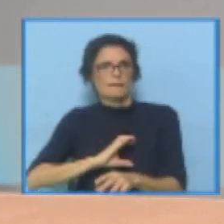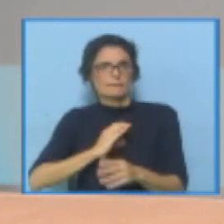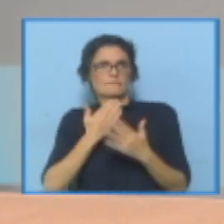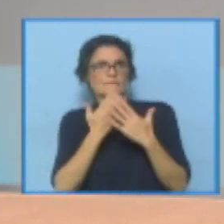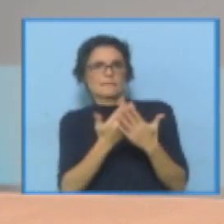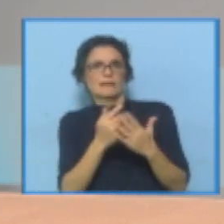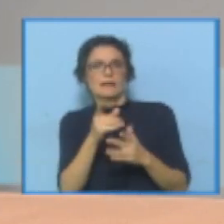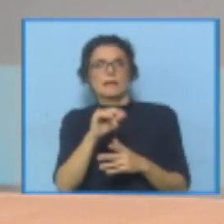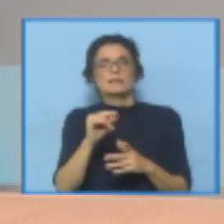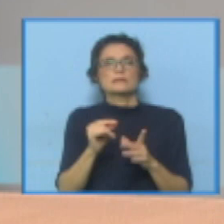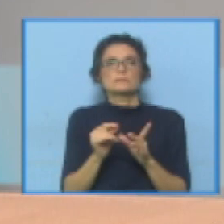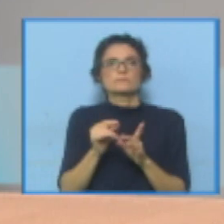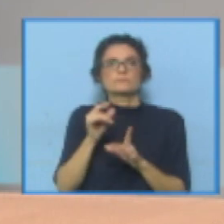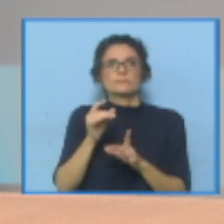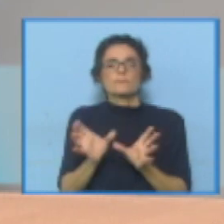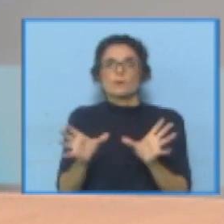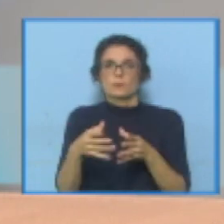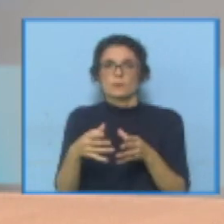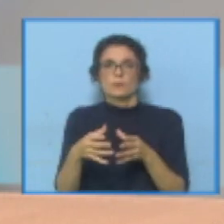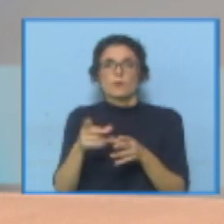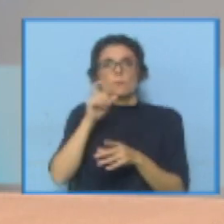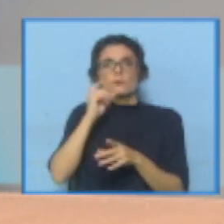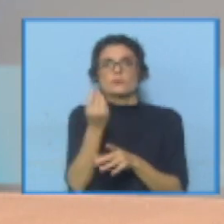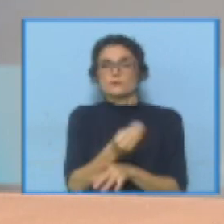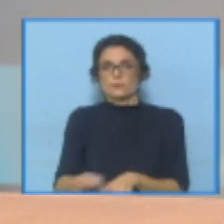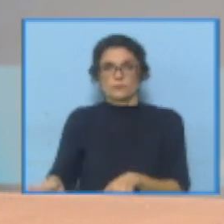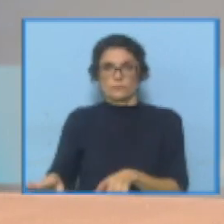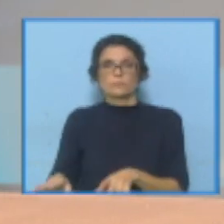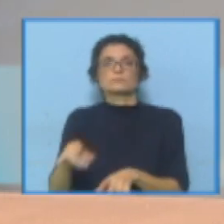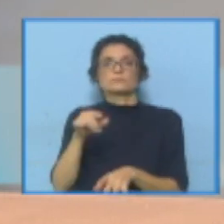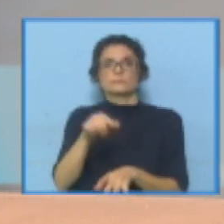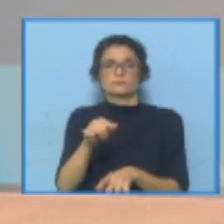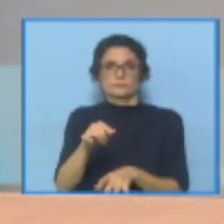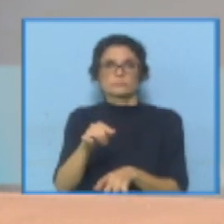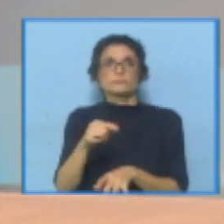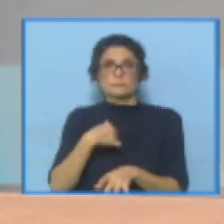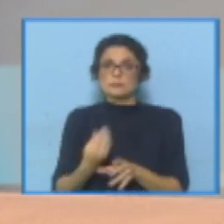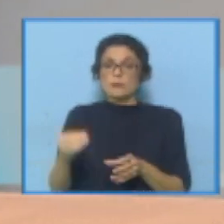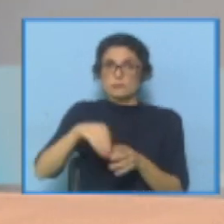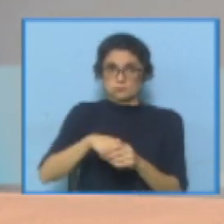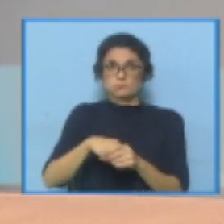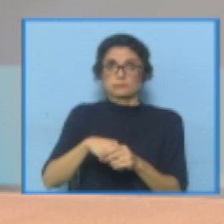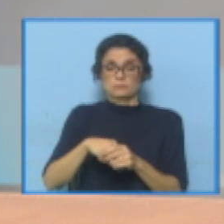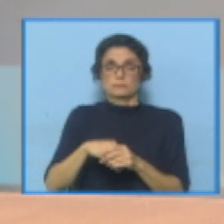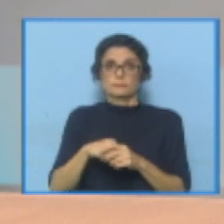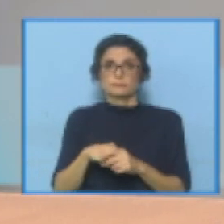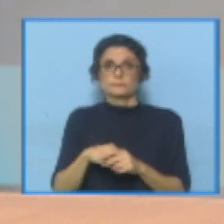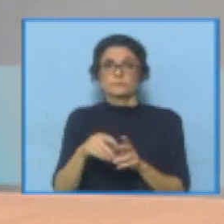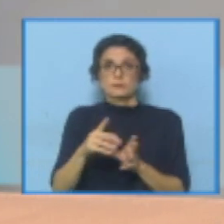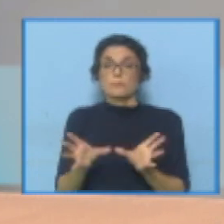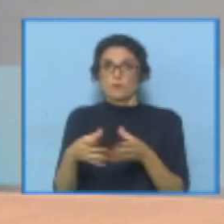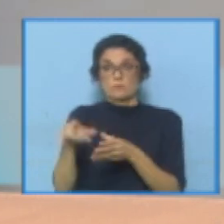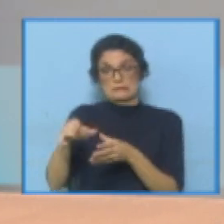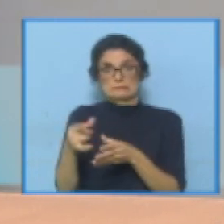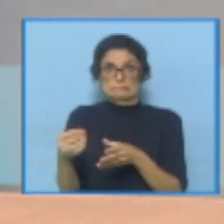da Diocese de Lisboa, que é uma comissão que eu integro com muita honra, não é? Porque acho que é um passo, de facto, muito, muito relevante pensarmos que